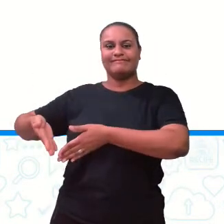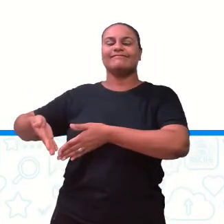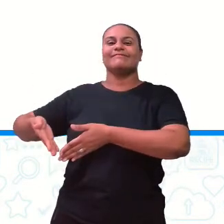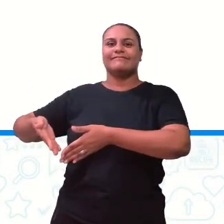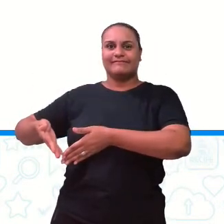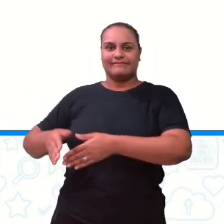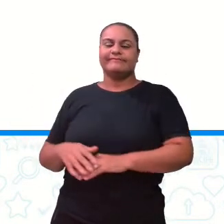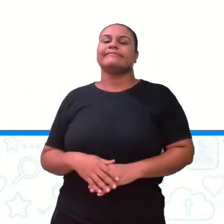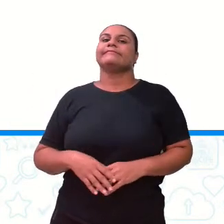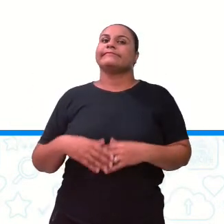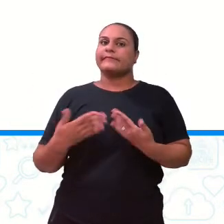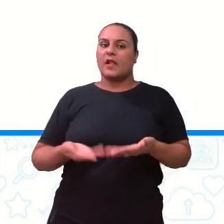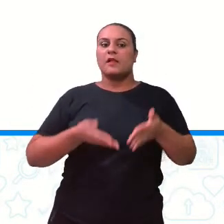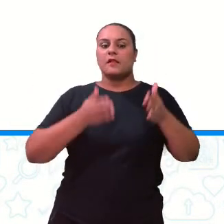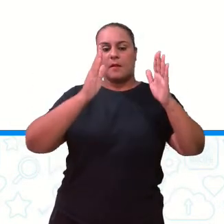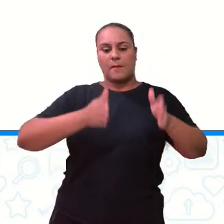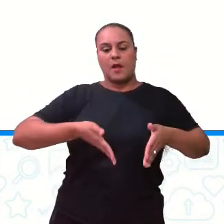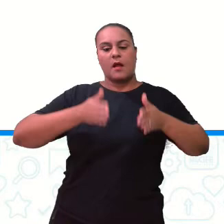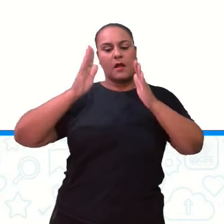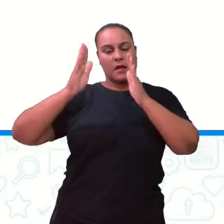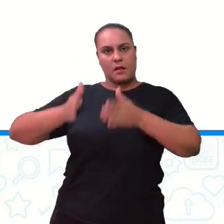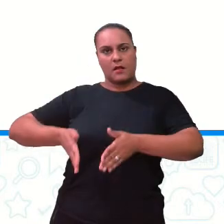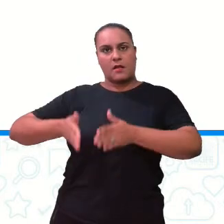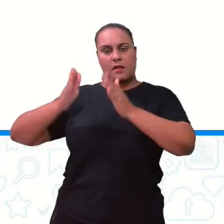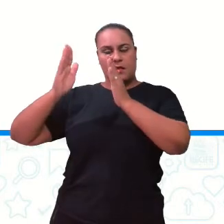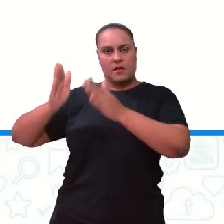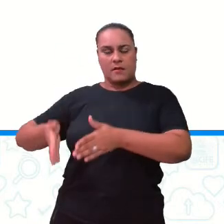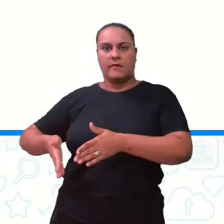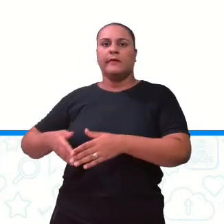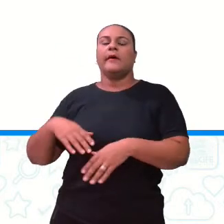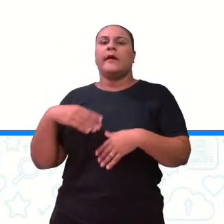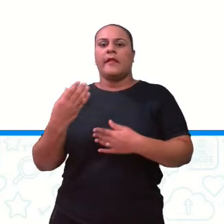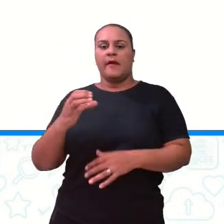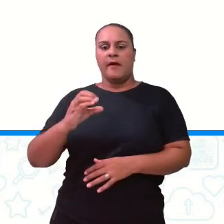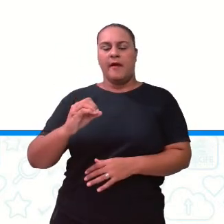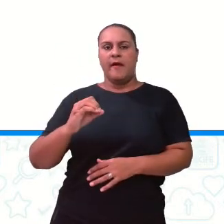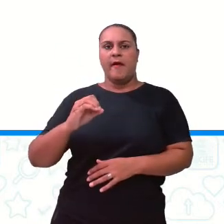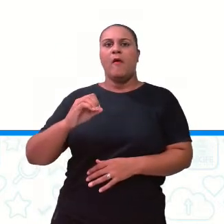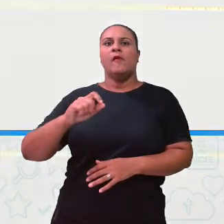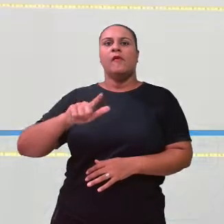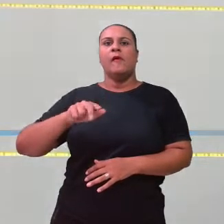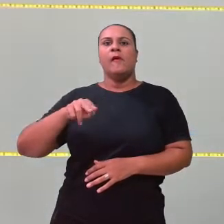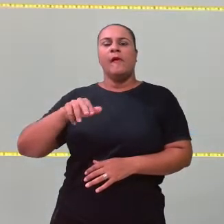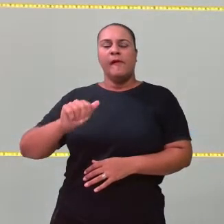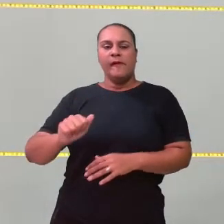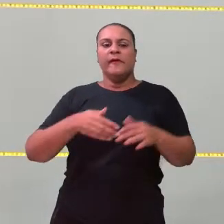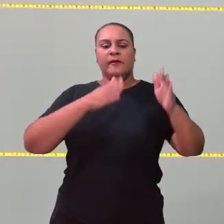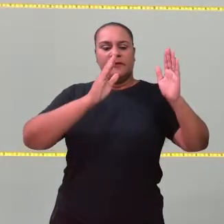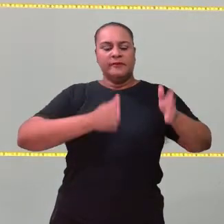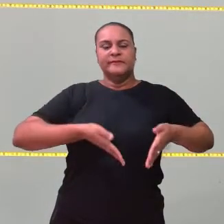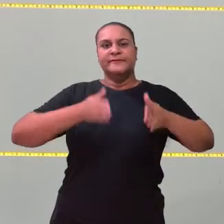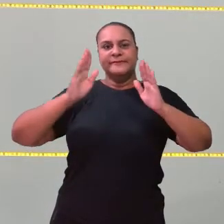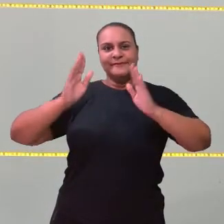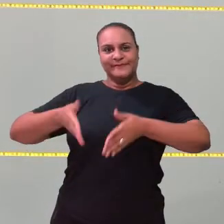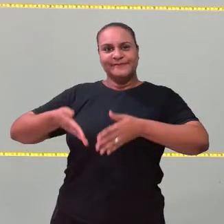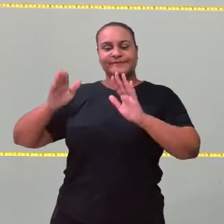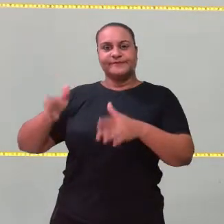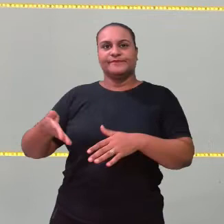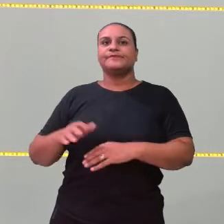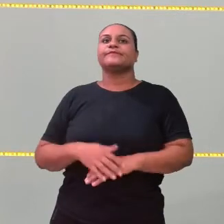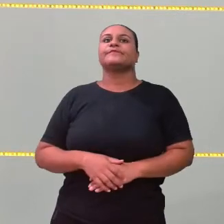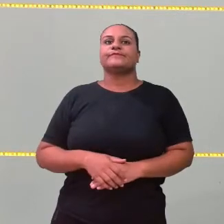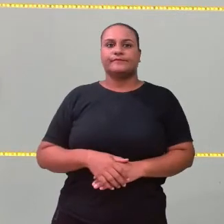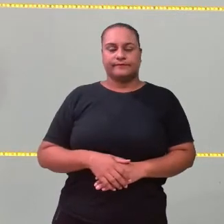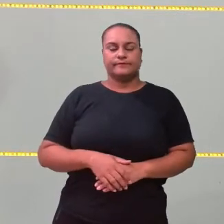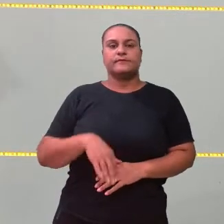né? A gente diz que está assim em pé. Então, coluna é o que está em pé, na forma vertical, e linha é o